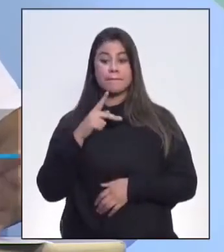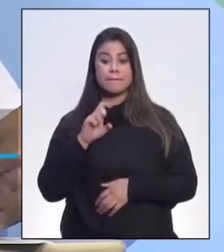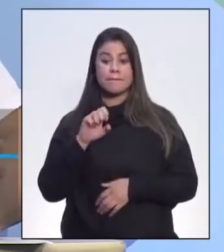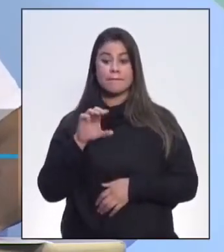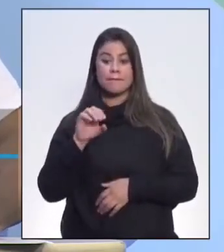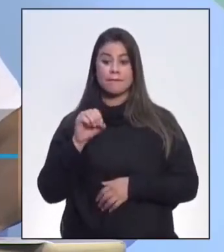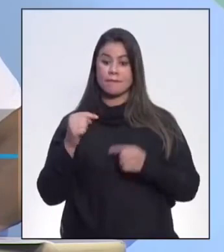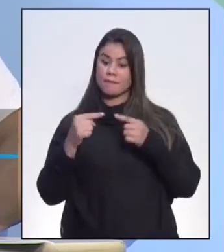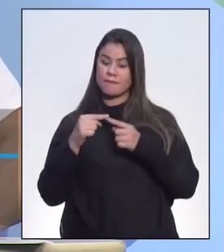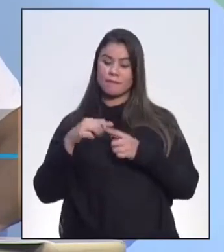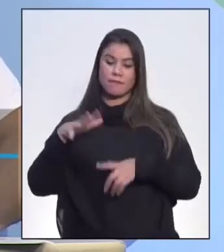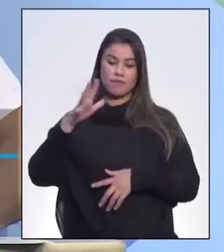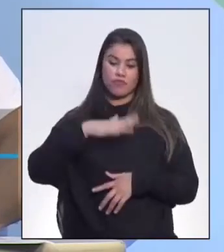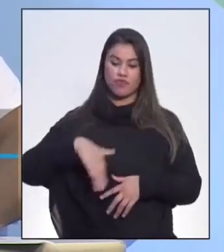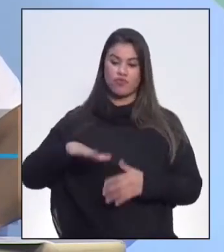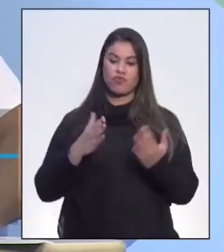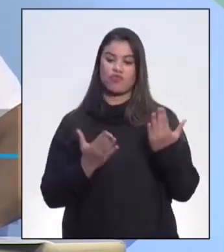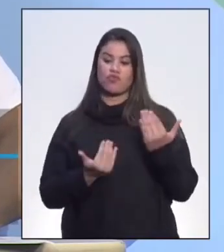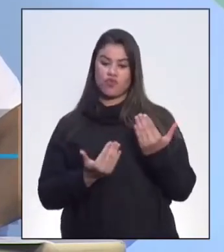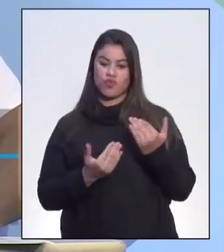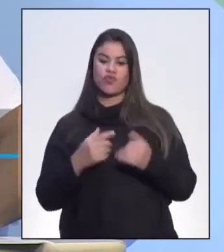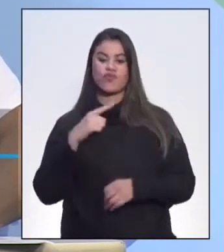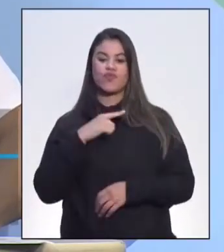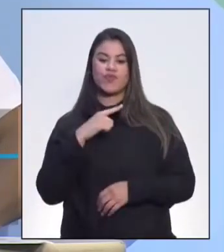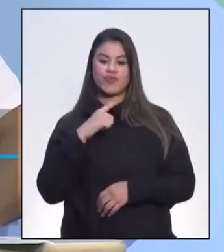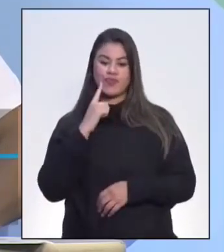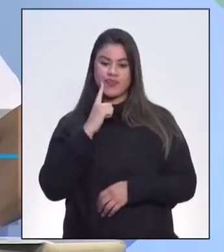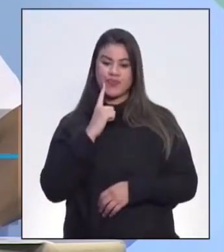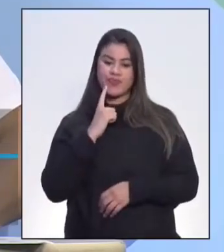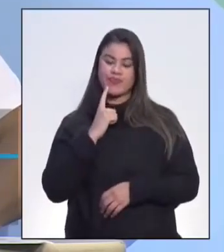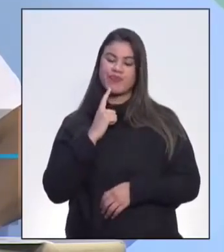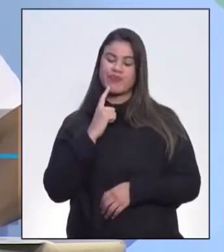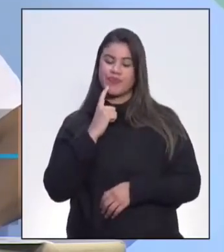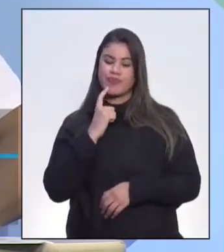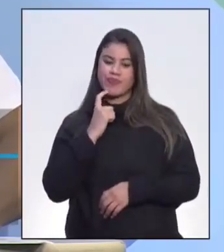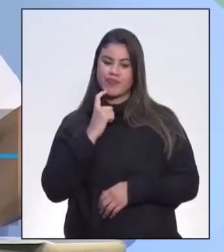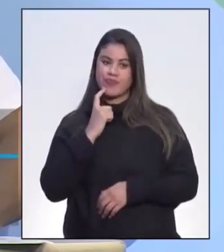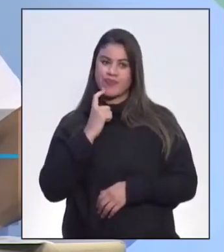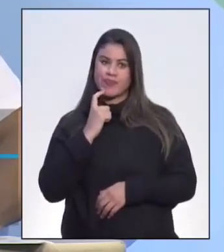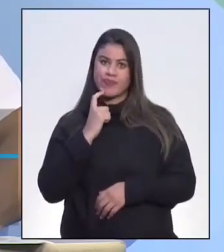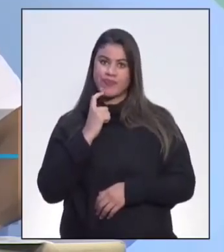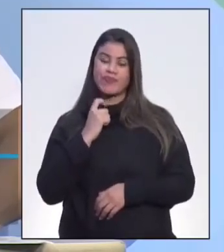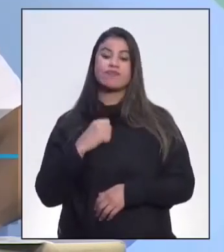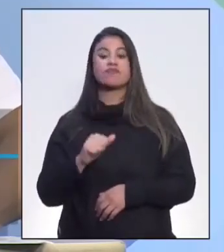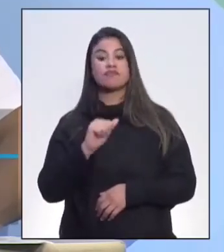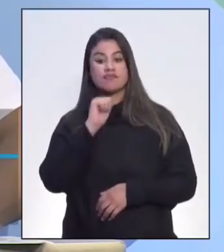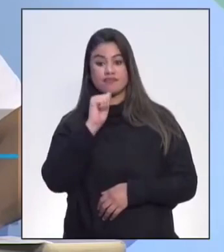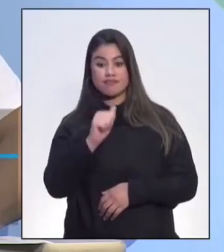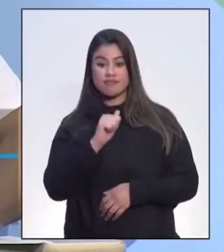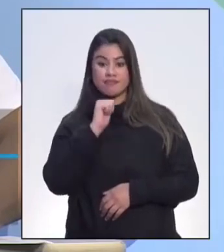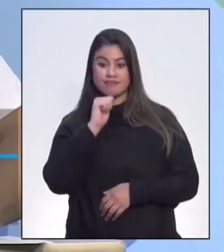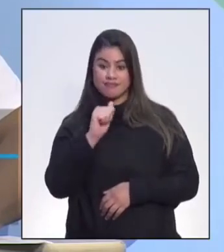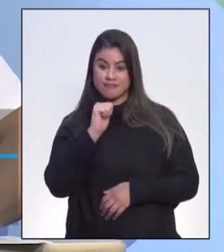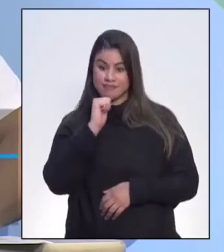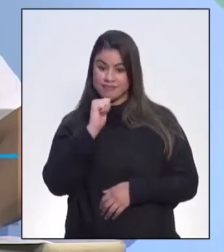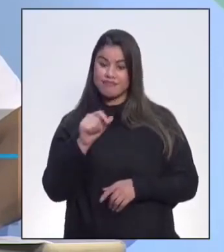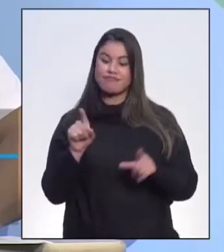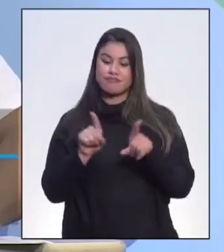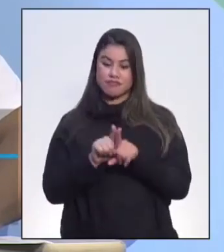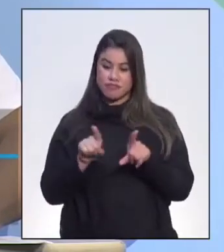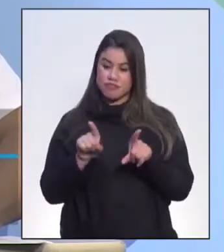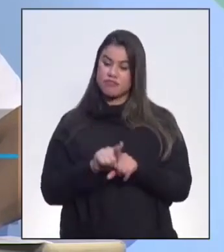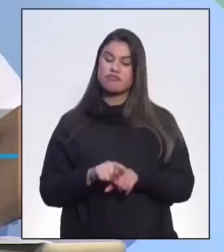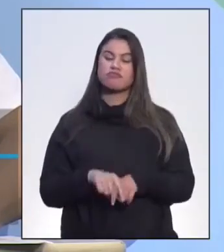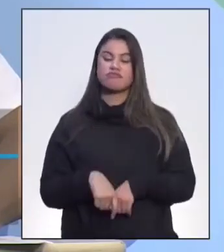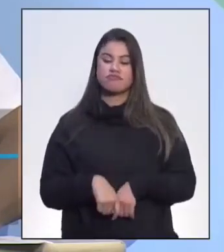para todos os adolescentes, né? Para todos aí que estão entrando na puberdade. A menstruação. Teve bastante gente que escreveu, professor